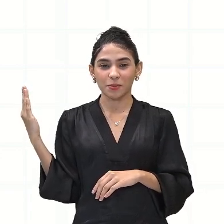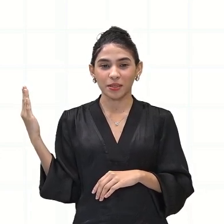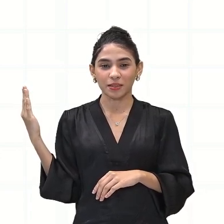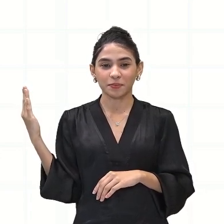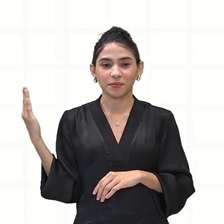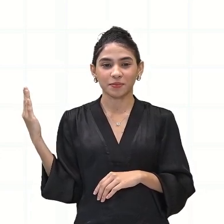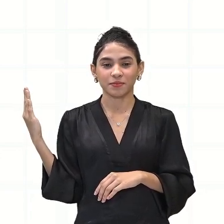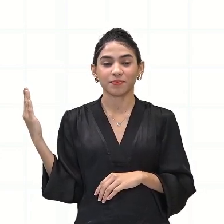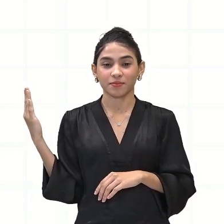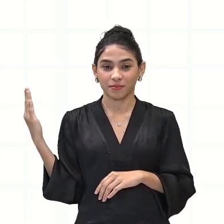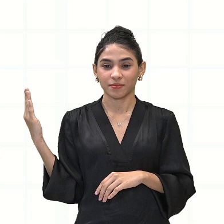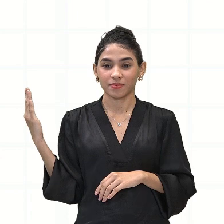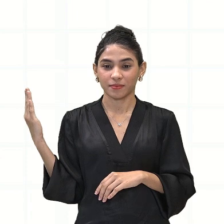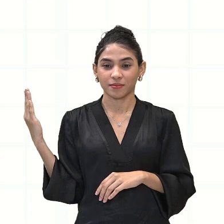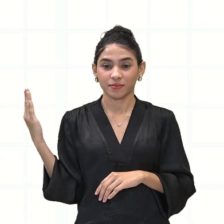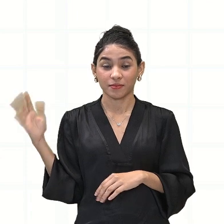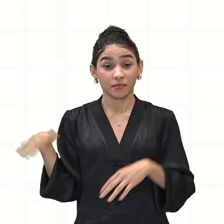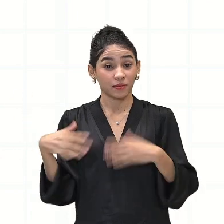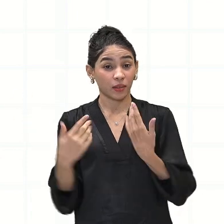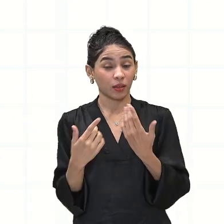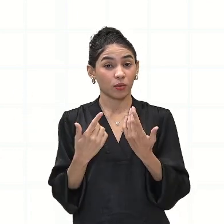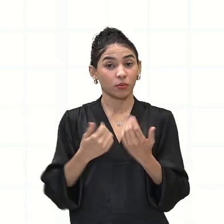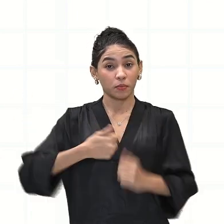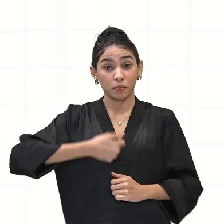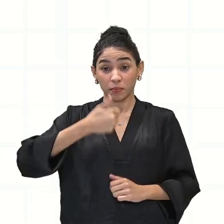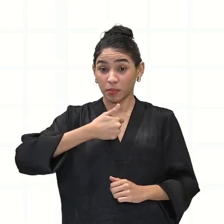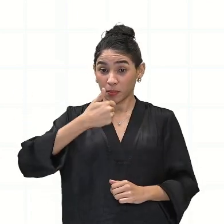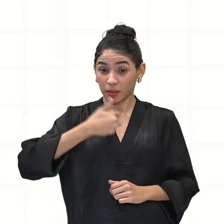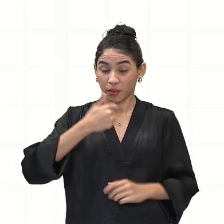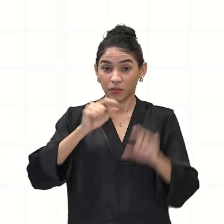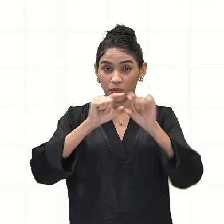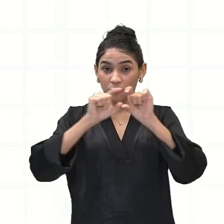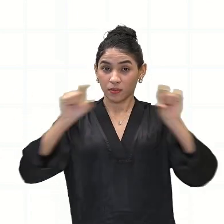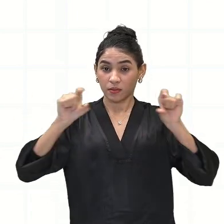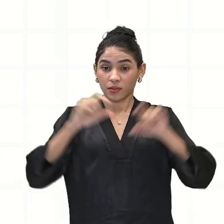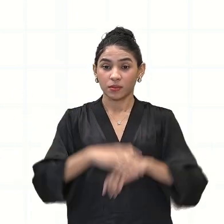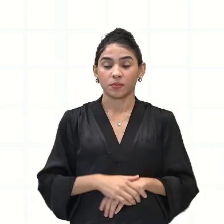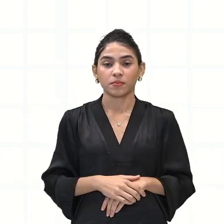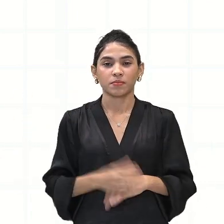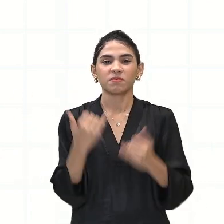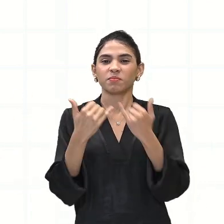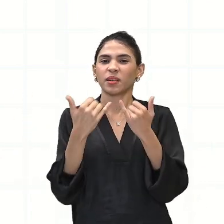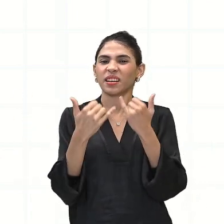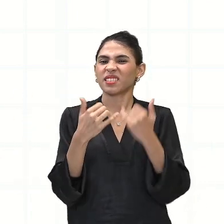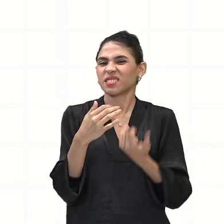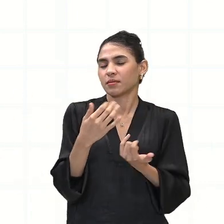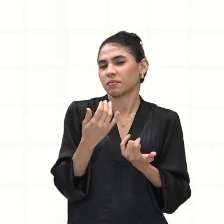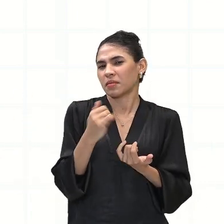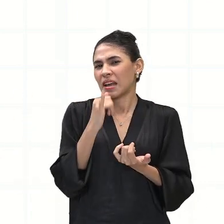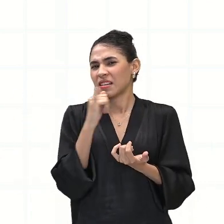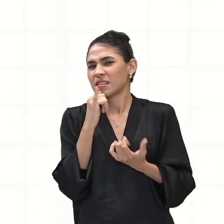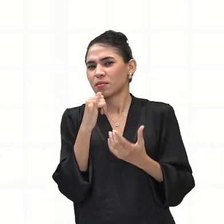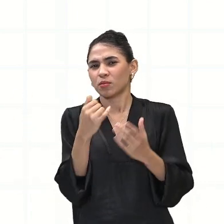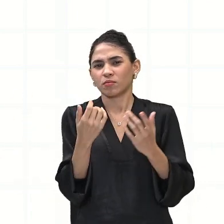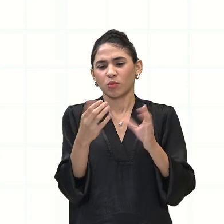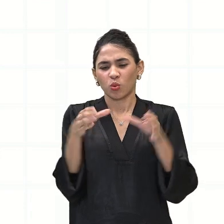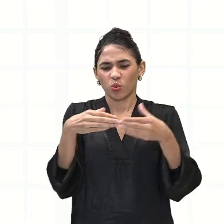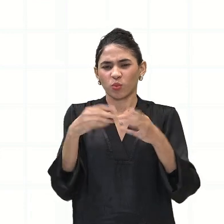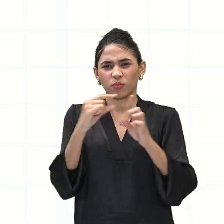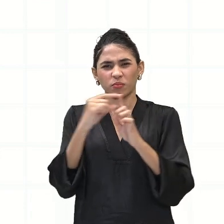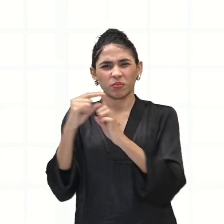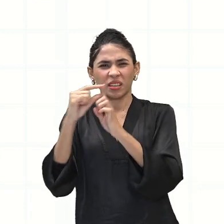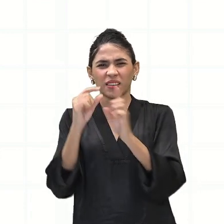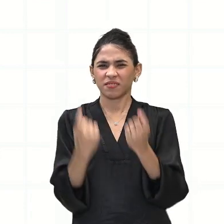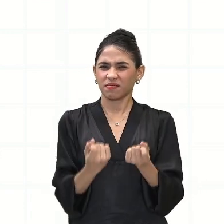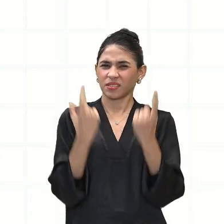do Manuel Bandeira. Num primeiro momento, parece um grupo de palavras aleatórias,